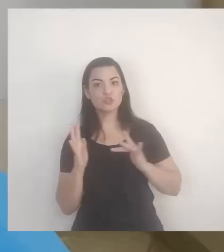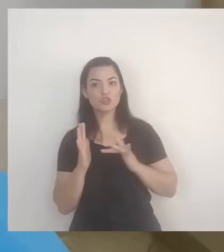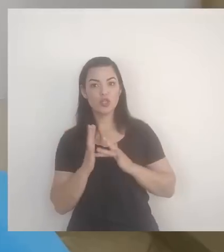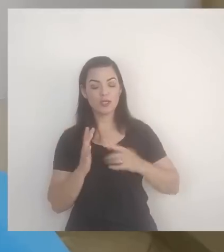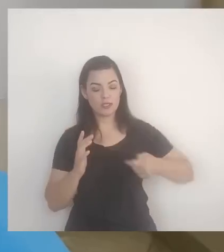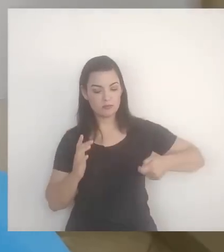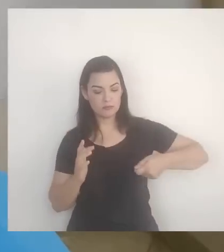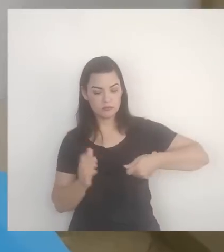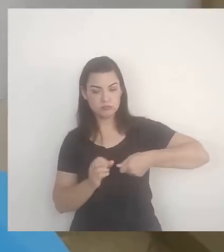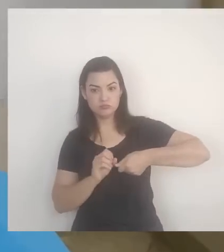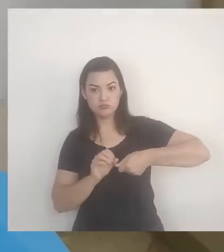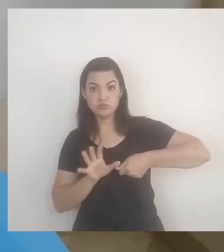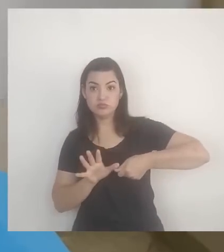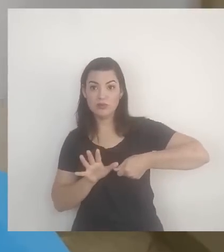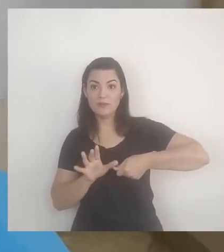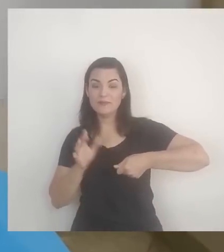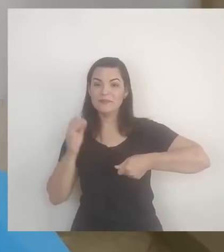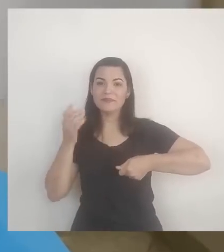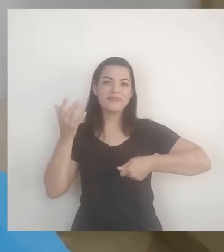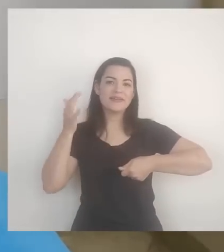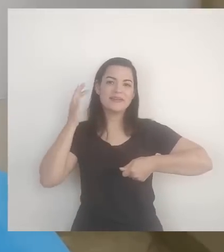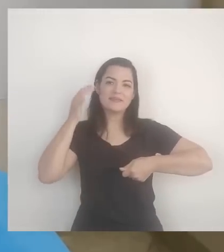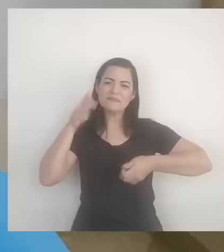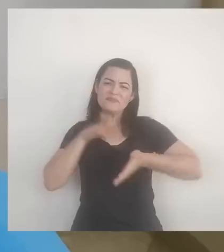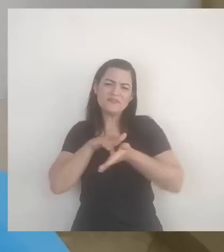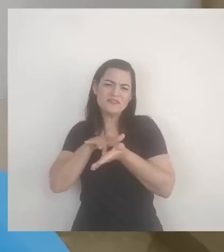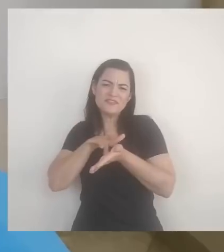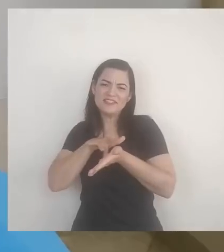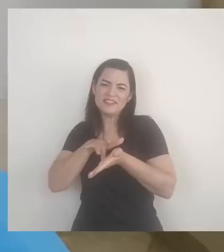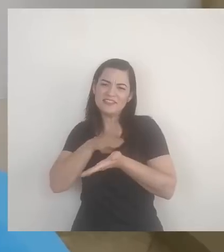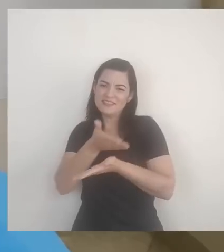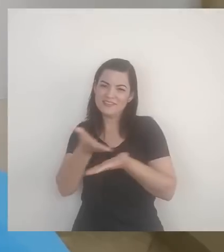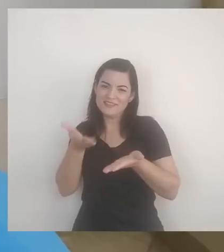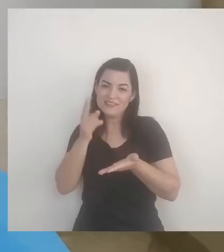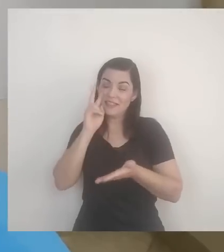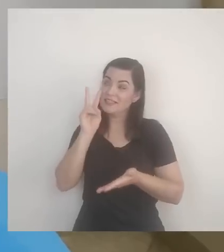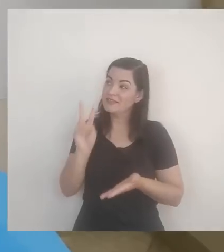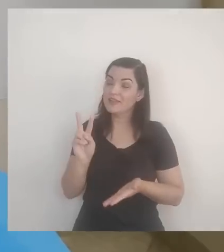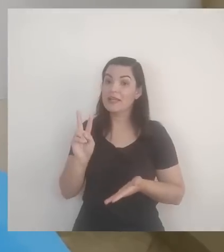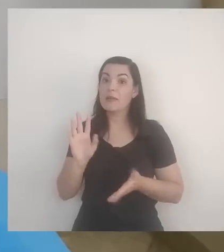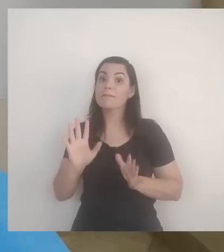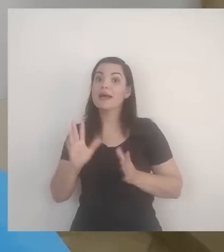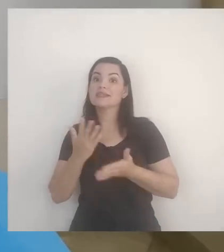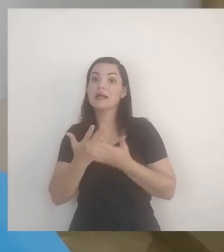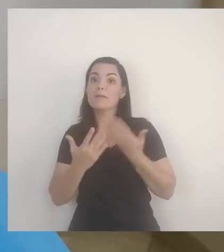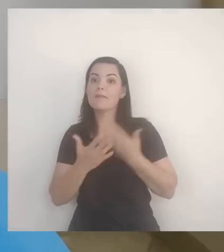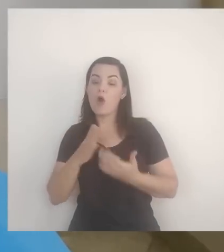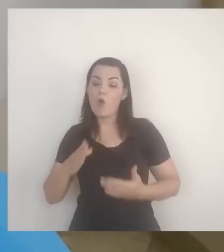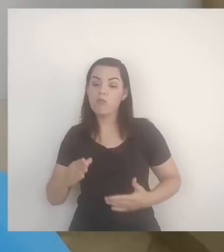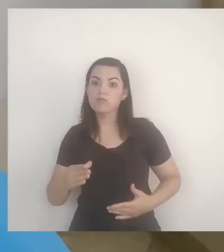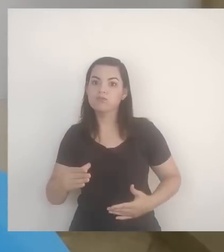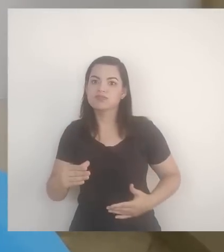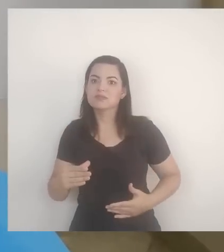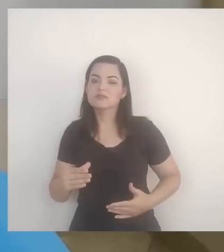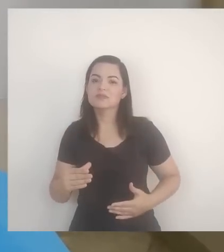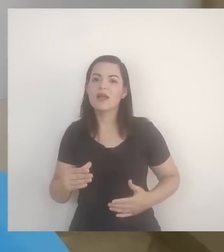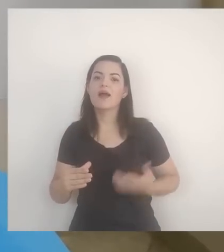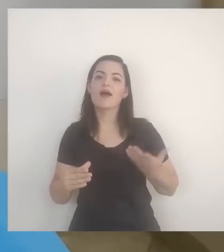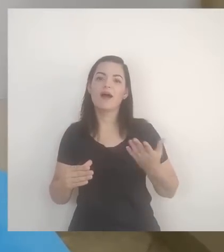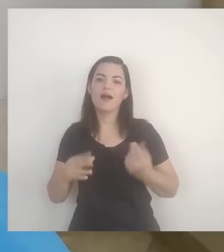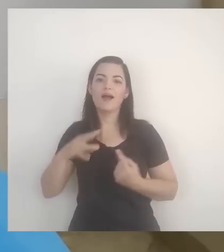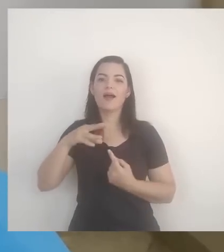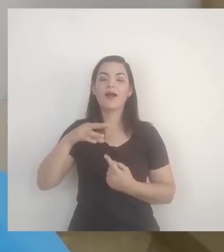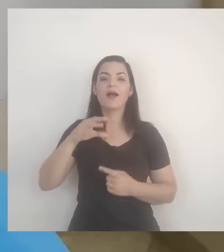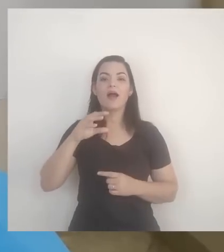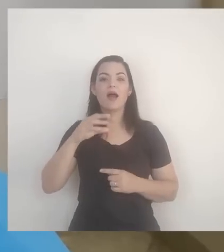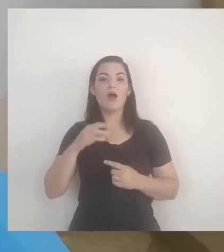encostou aqui a lanterna para poder fazer de conta para vocês. E aí, quando a gente pega e aperta essa